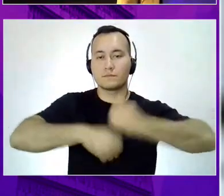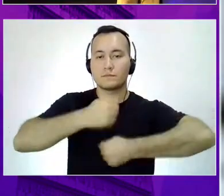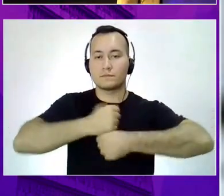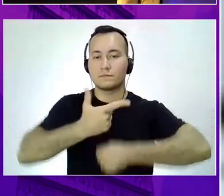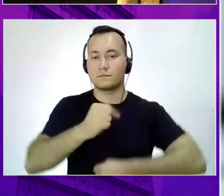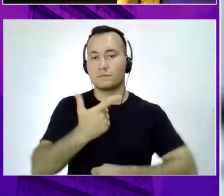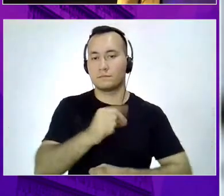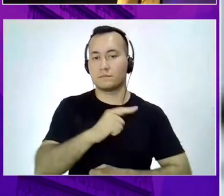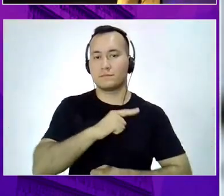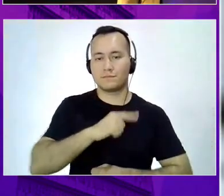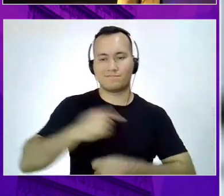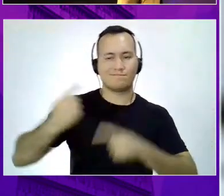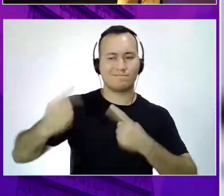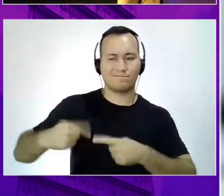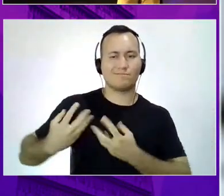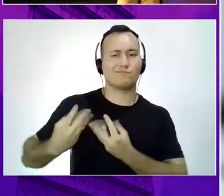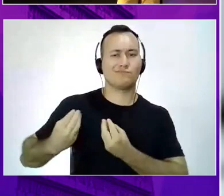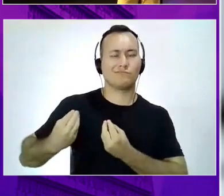Opa!